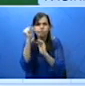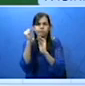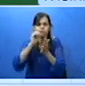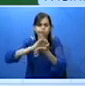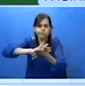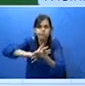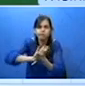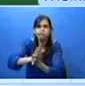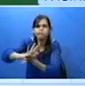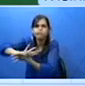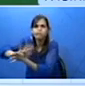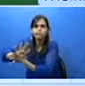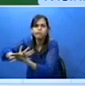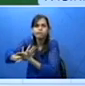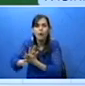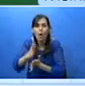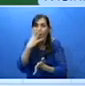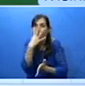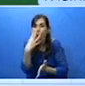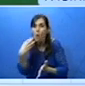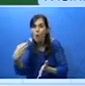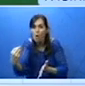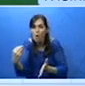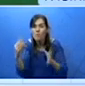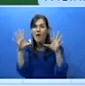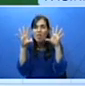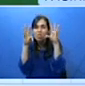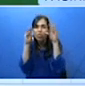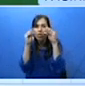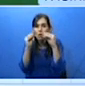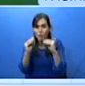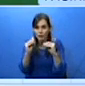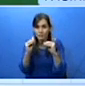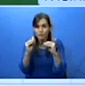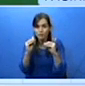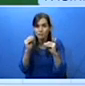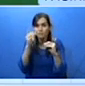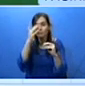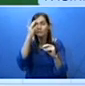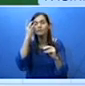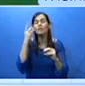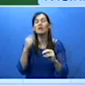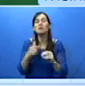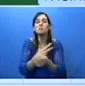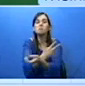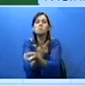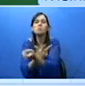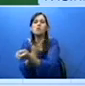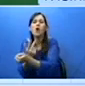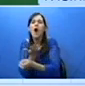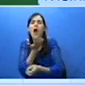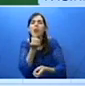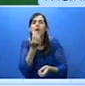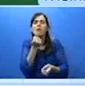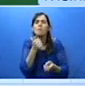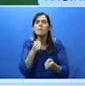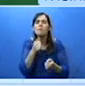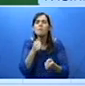gado. O lobo-guará é um animal noturno e para procurar alimento chega a